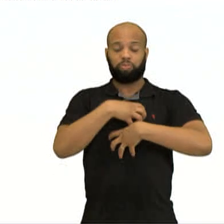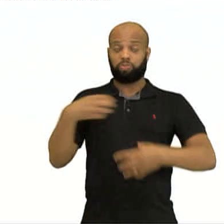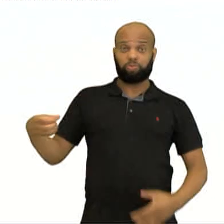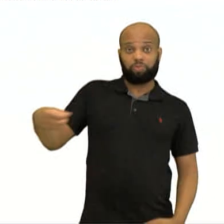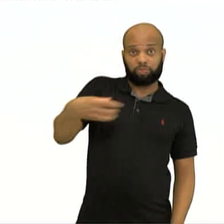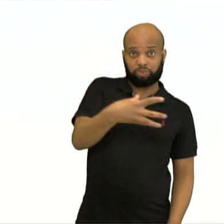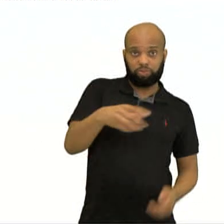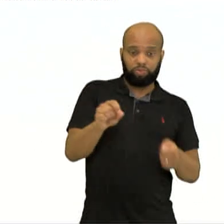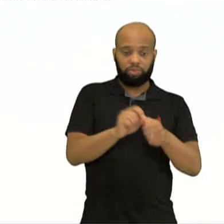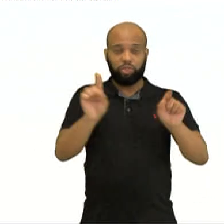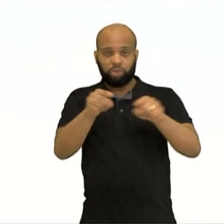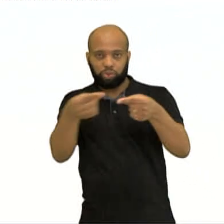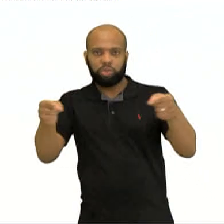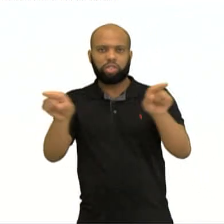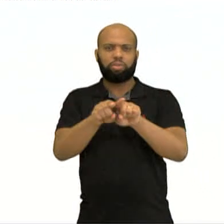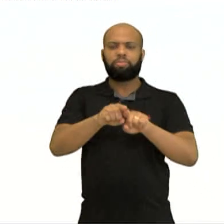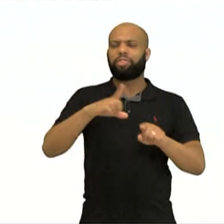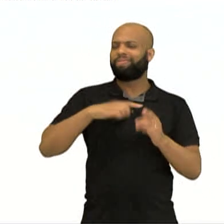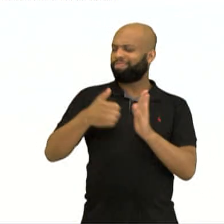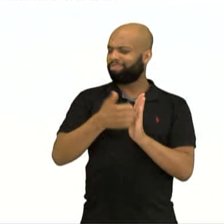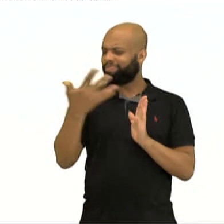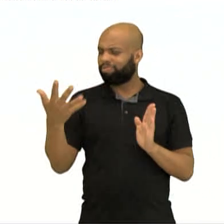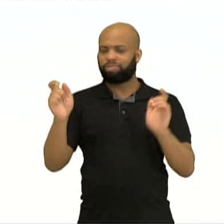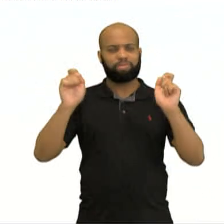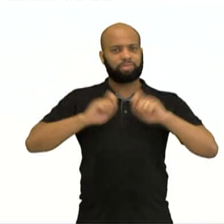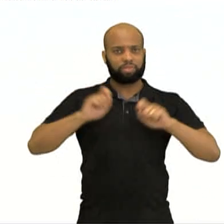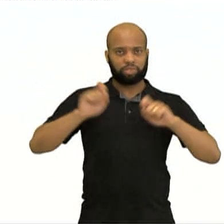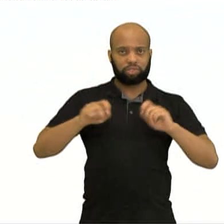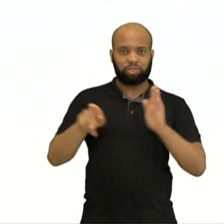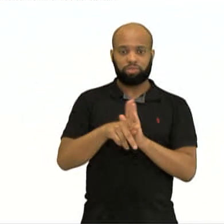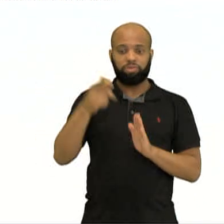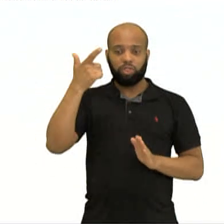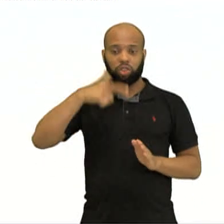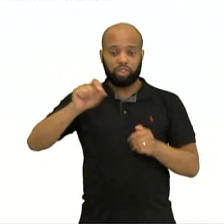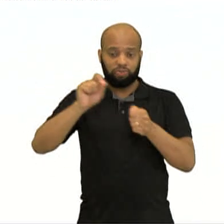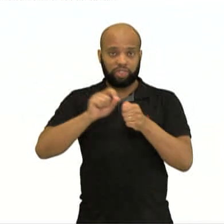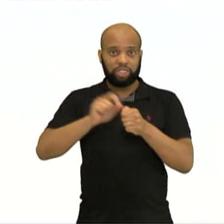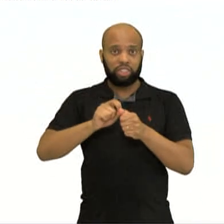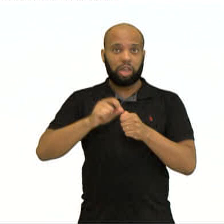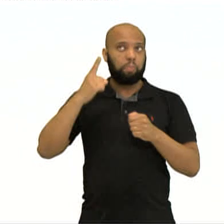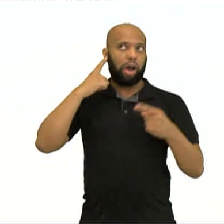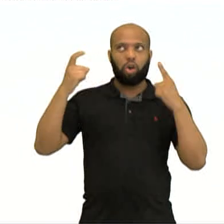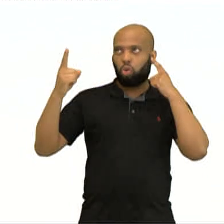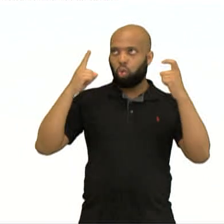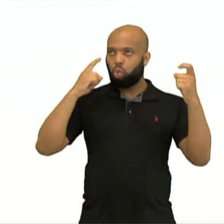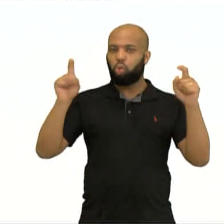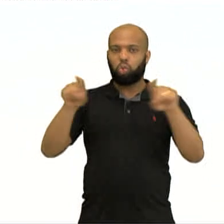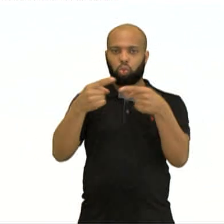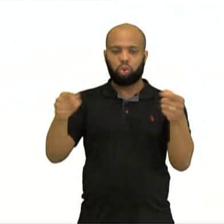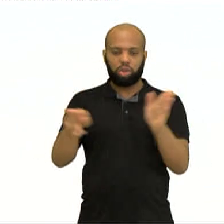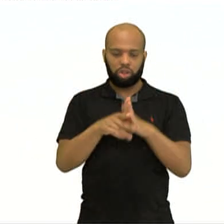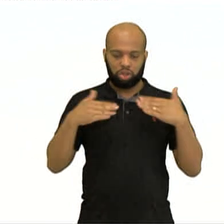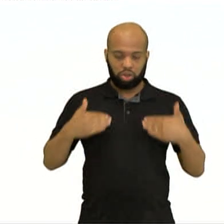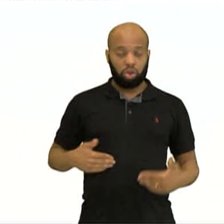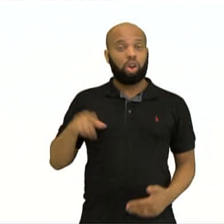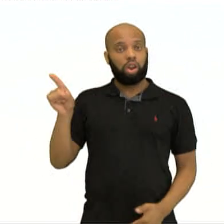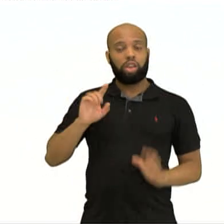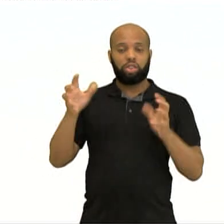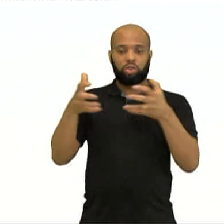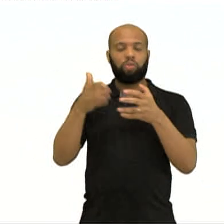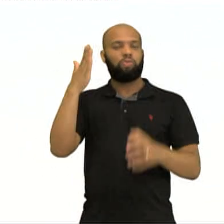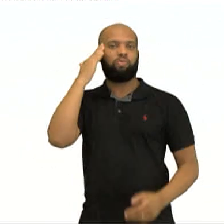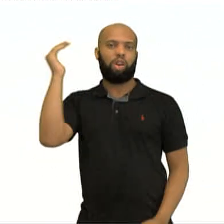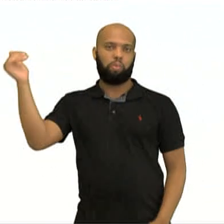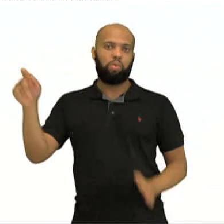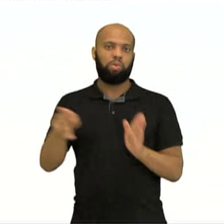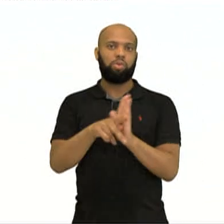fazer música e as inúmeras possibilidades de extrair os sons do corpo tornaram o grupo reconhecido e atuante tanto